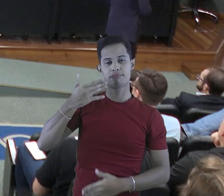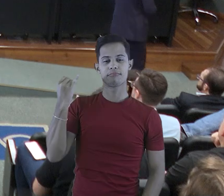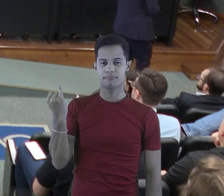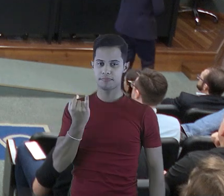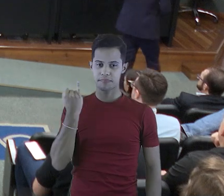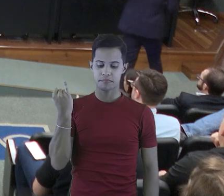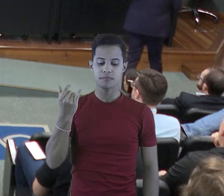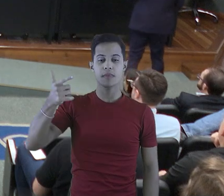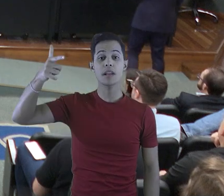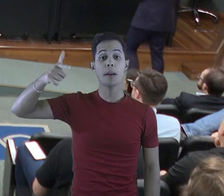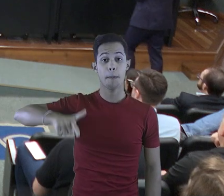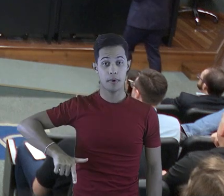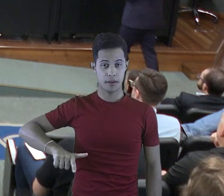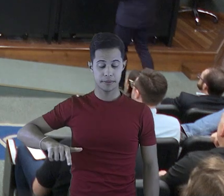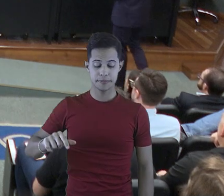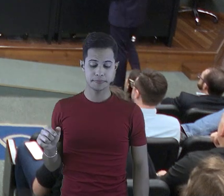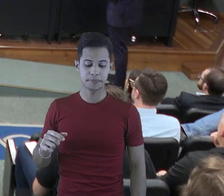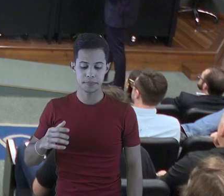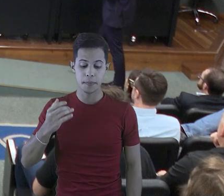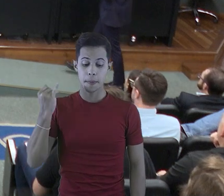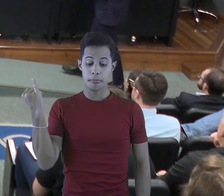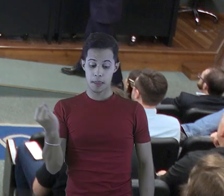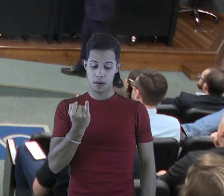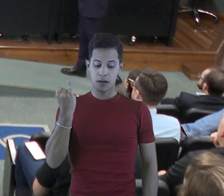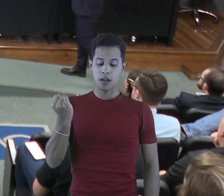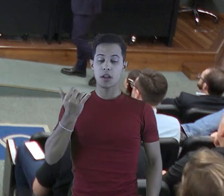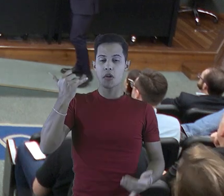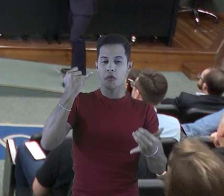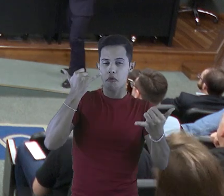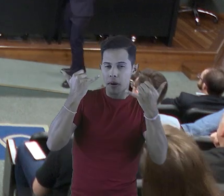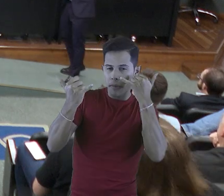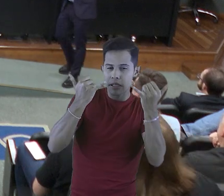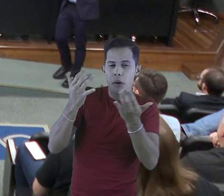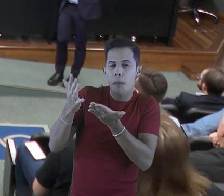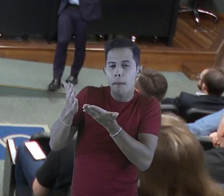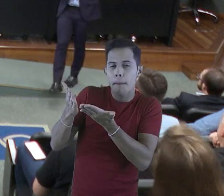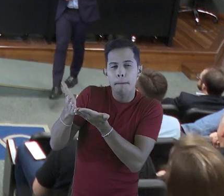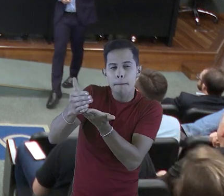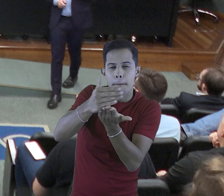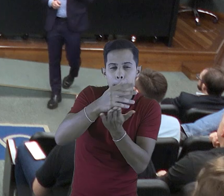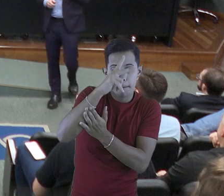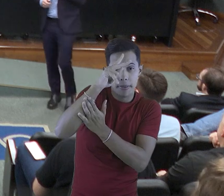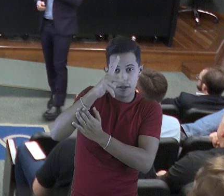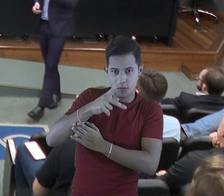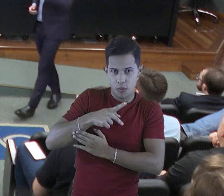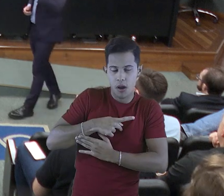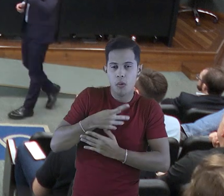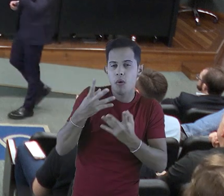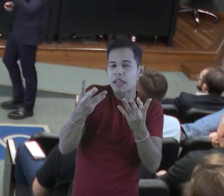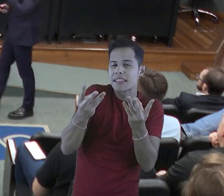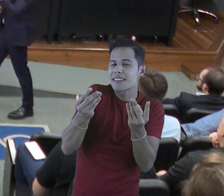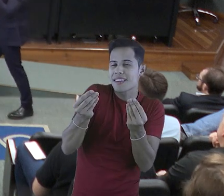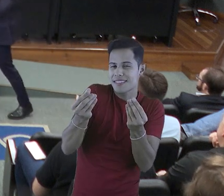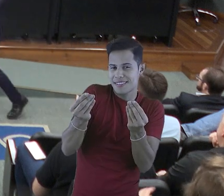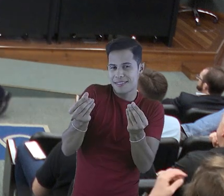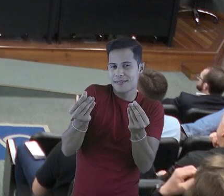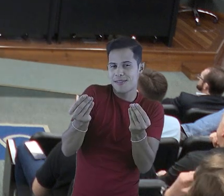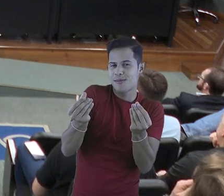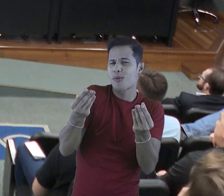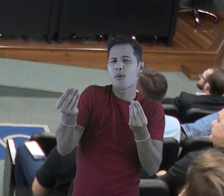Beleza. E outra coisa que é importante são os dados pessoais sensíveis. Os dados pessoais sensíveis,